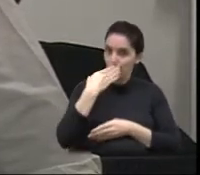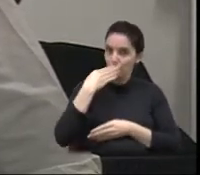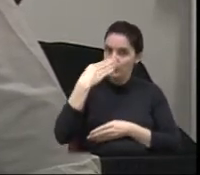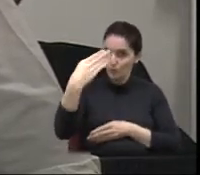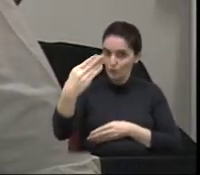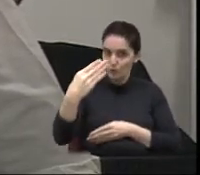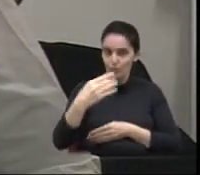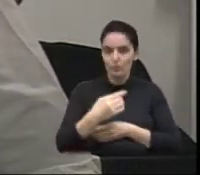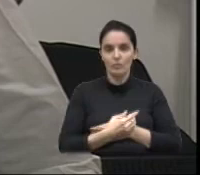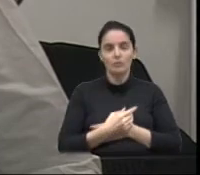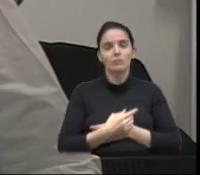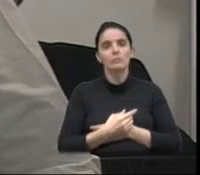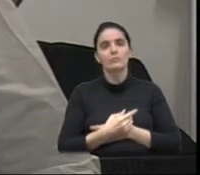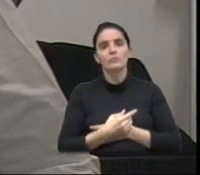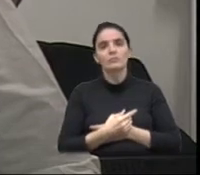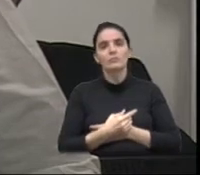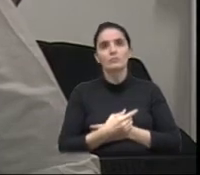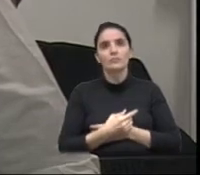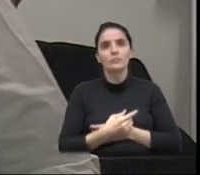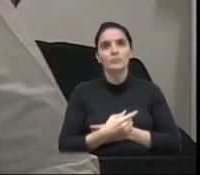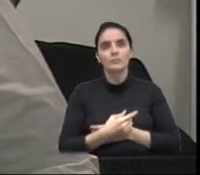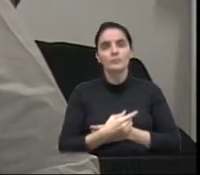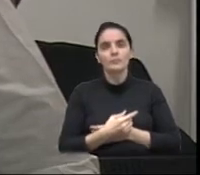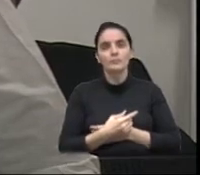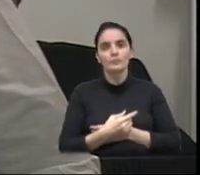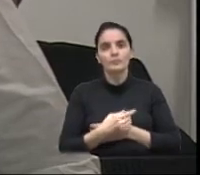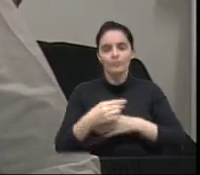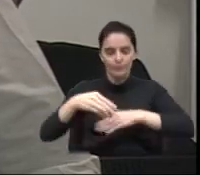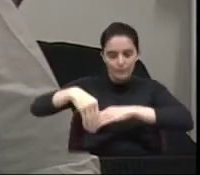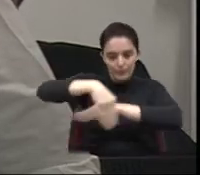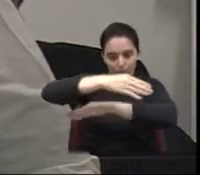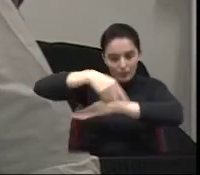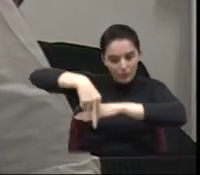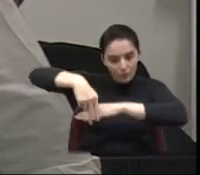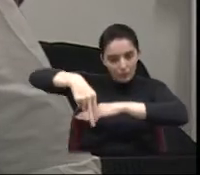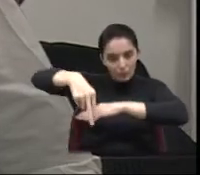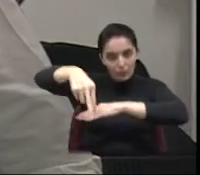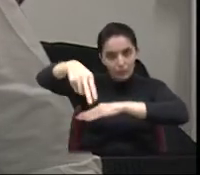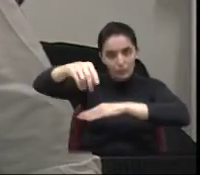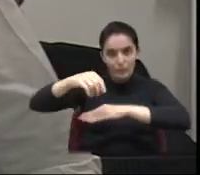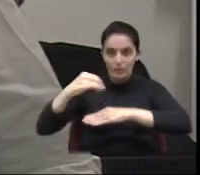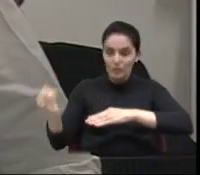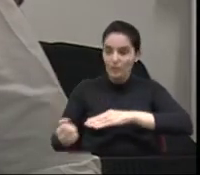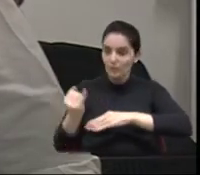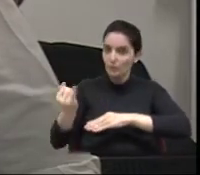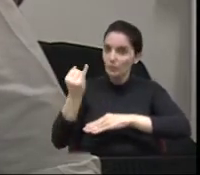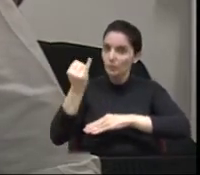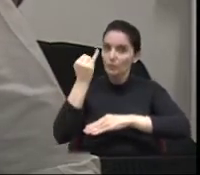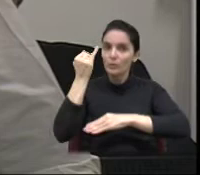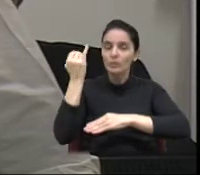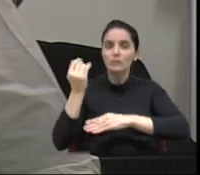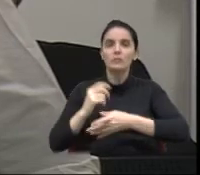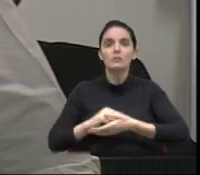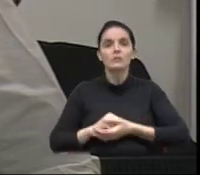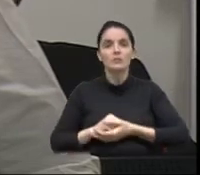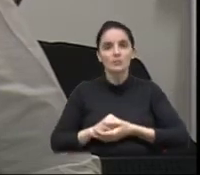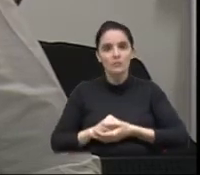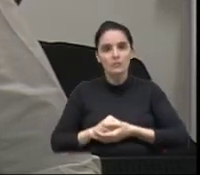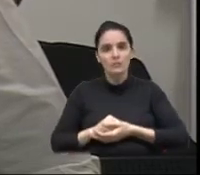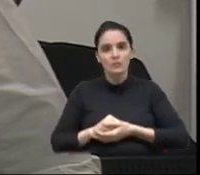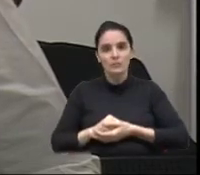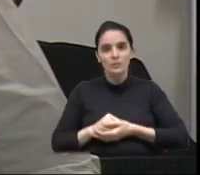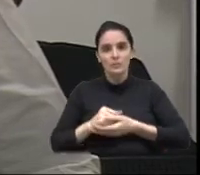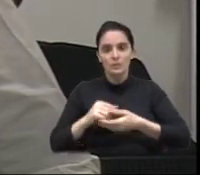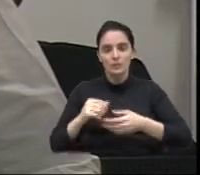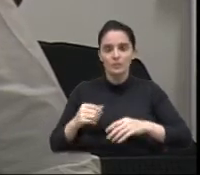e uma indicação. E lá é extrema importância e muito perigoso, principalmente quando vai atravessar os ônibus.